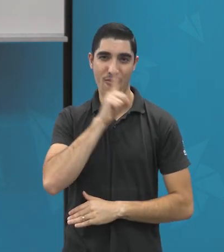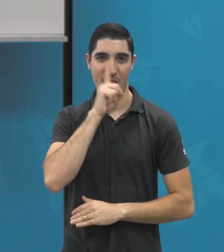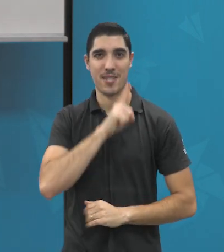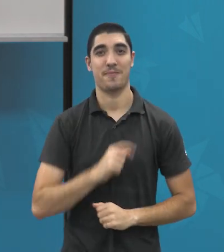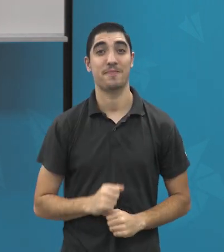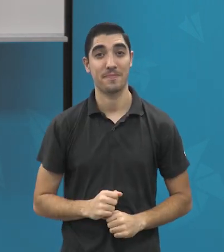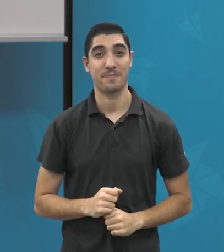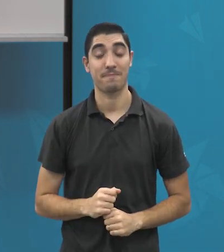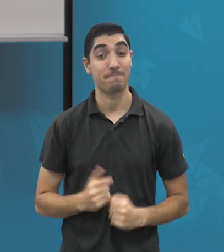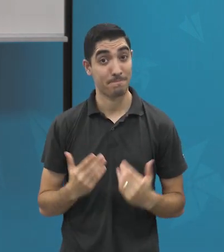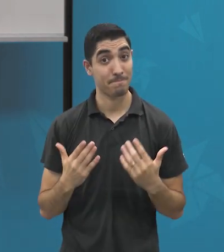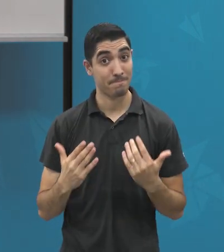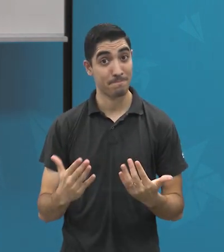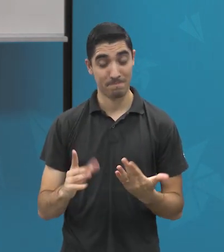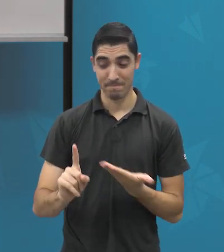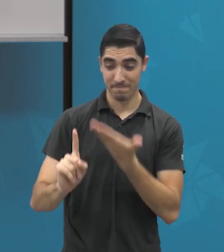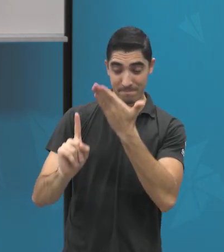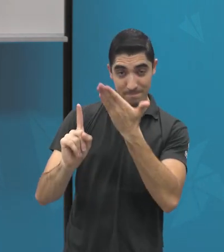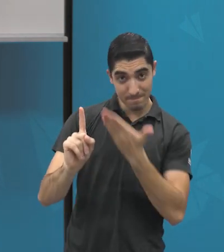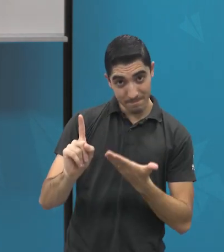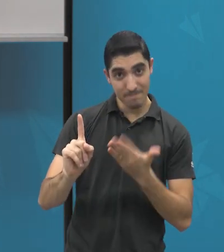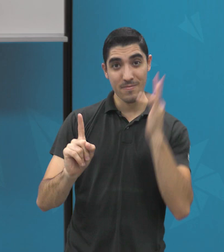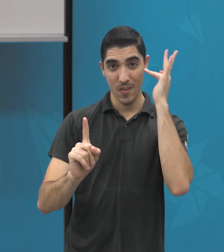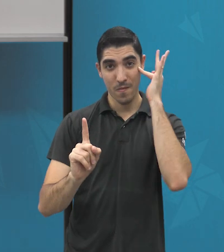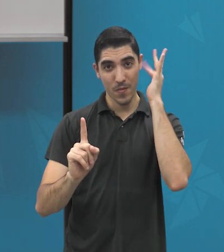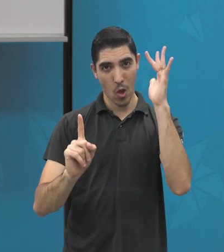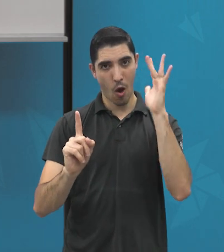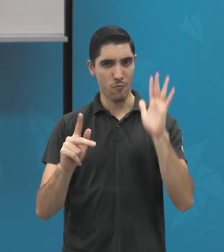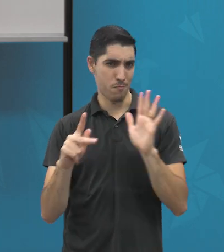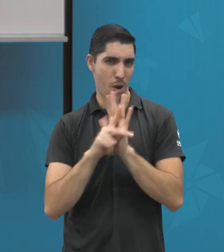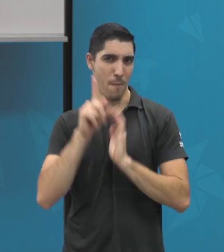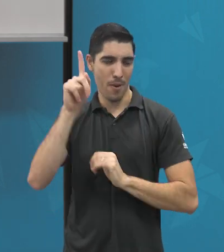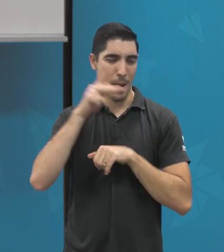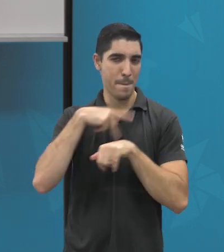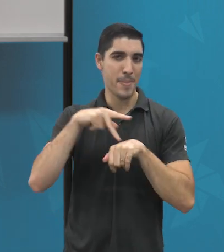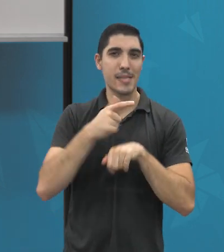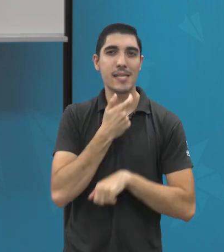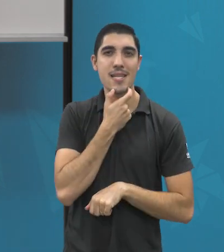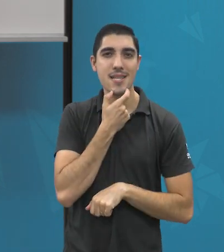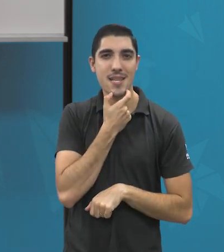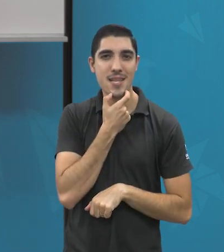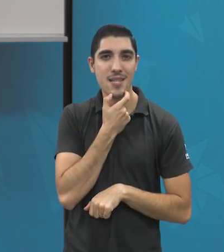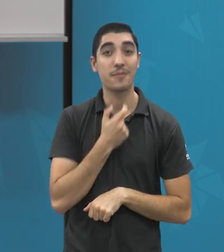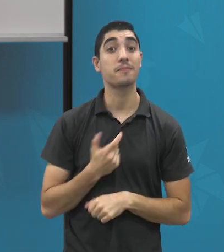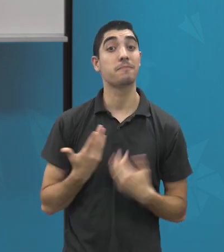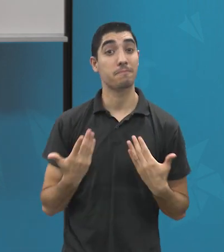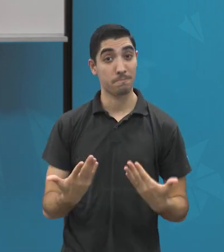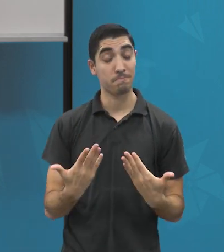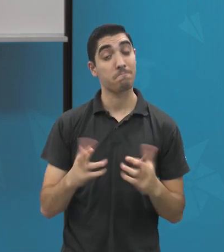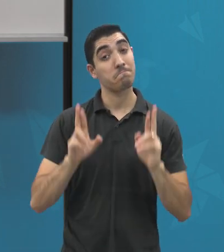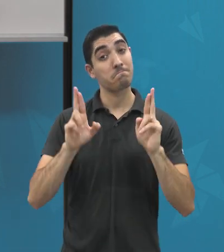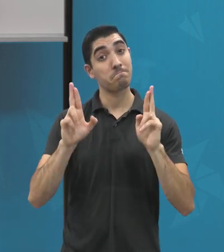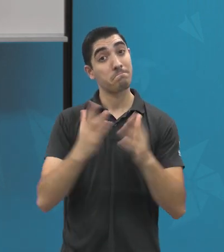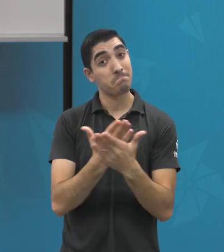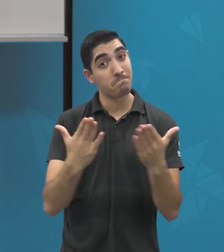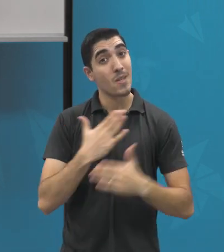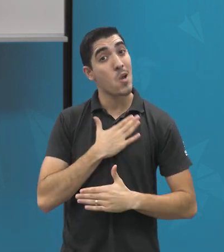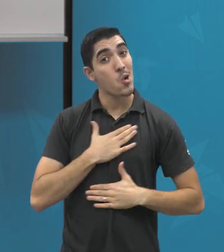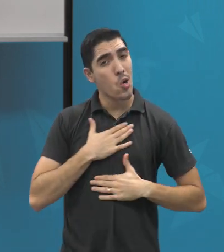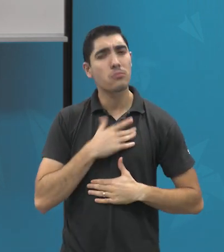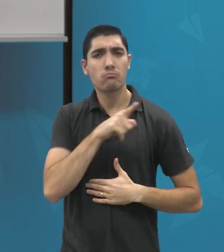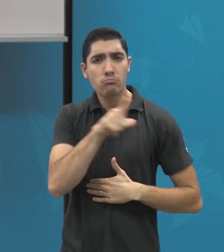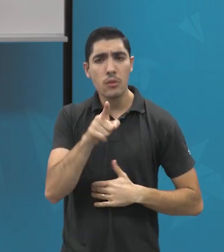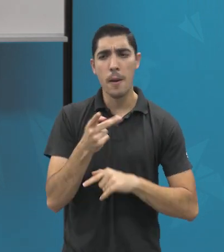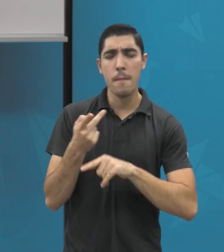pouco do pensamento desse filósofo inglês. Espero que vocês tenham gostado. Procurem